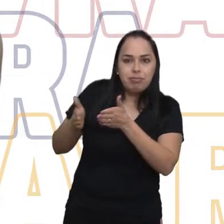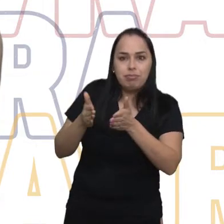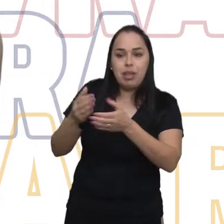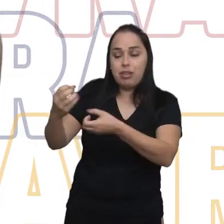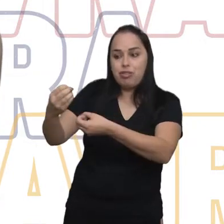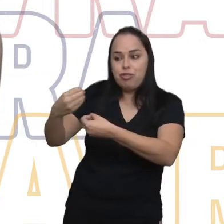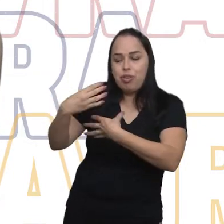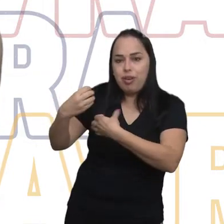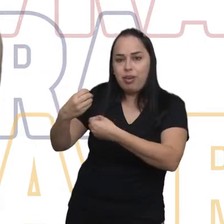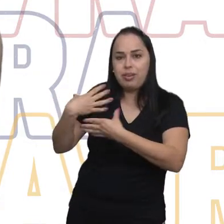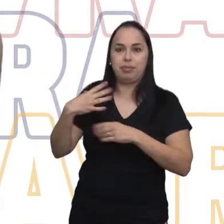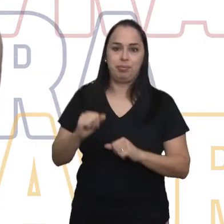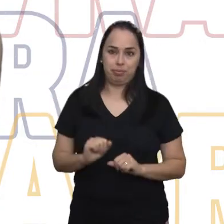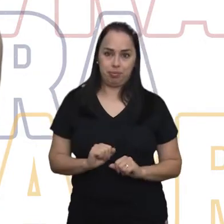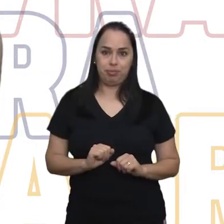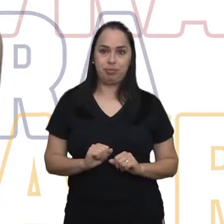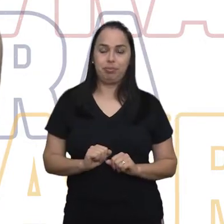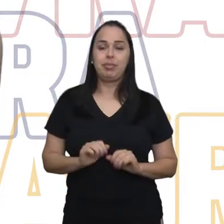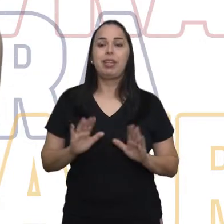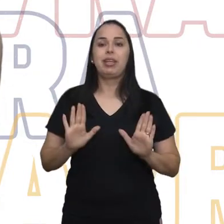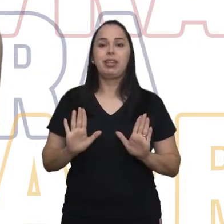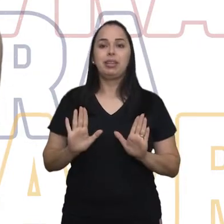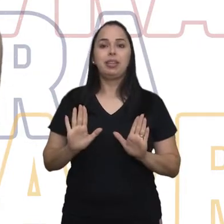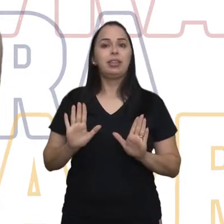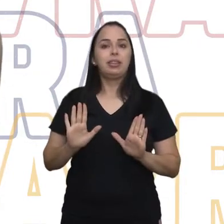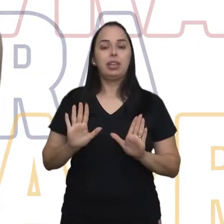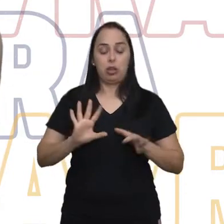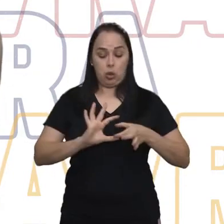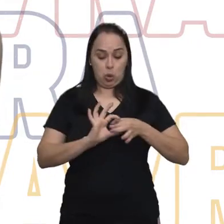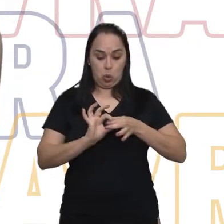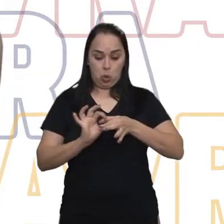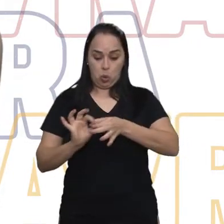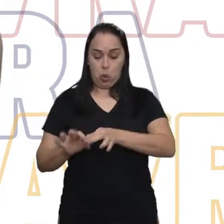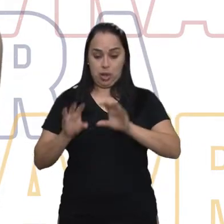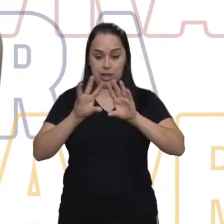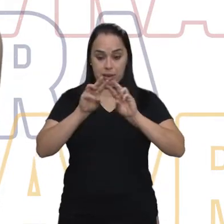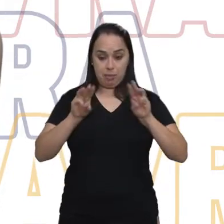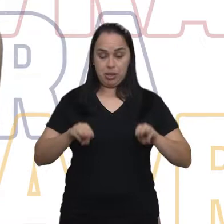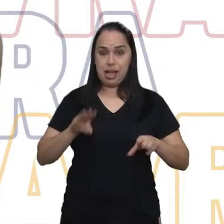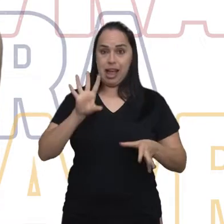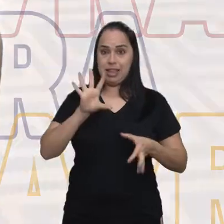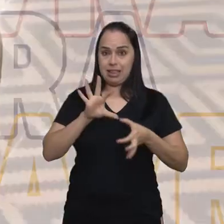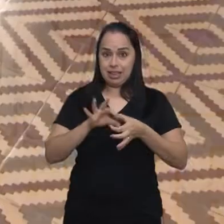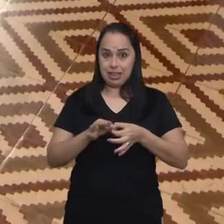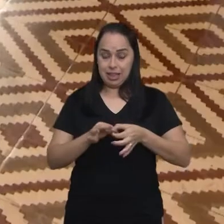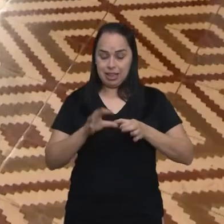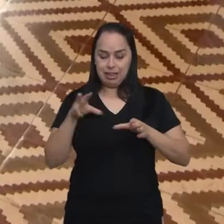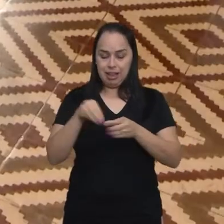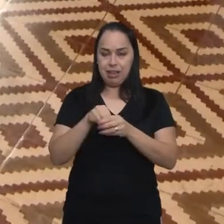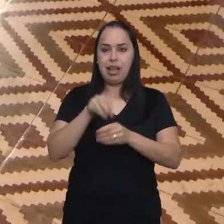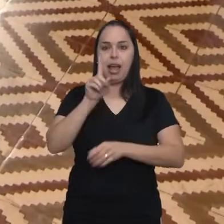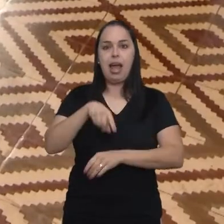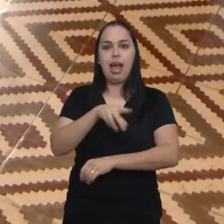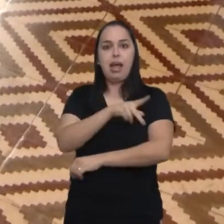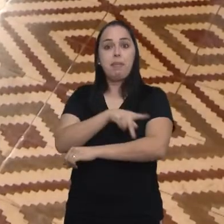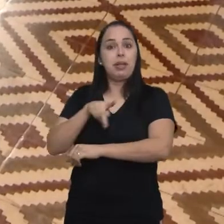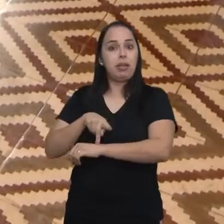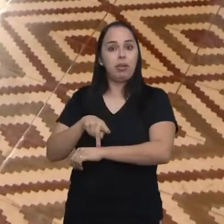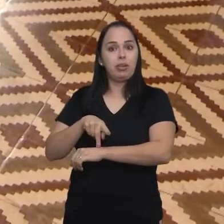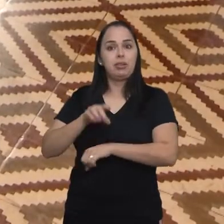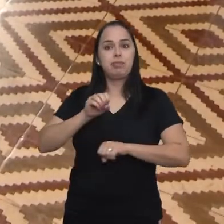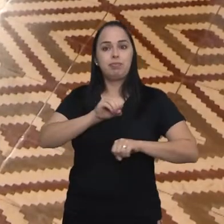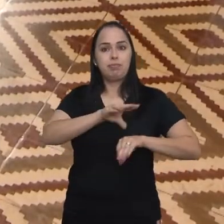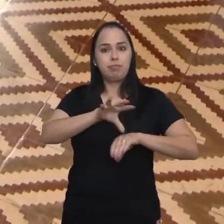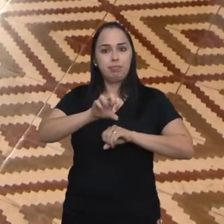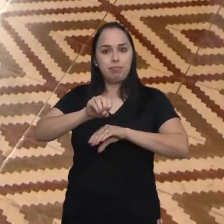de orientação. Então, dentro do contexto de museu, a parte pedagógica é muito